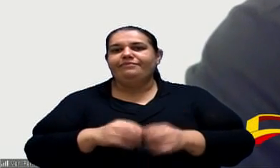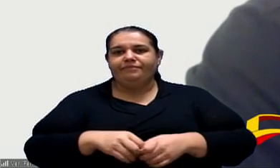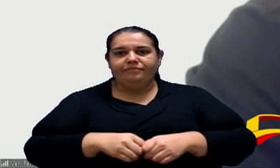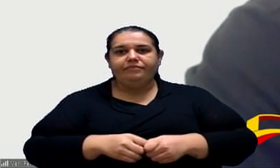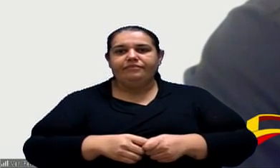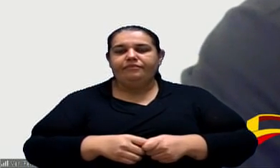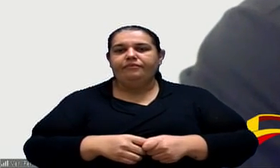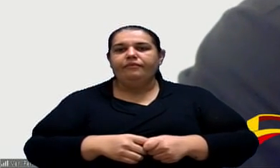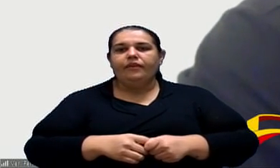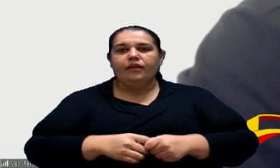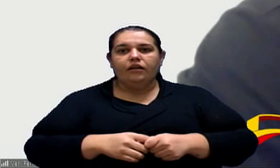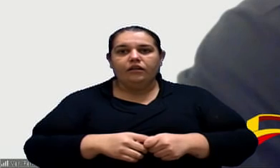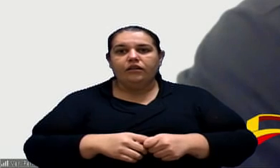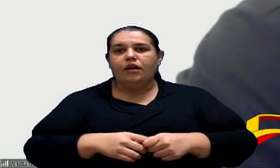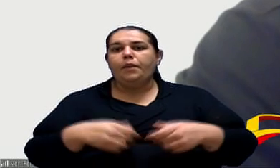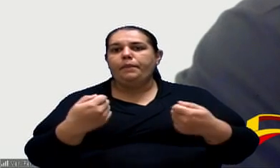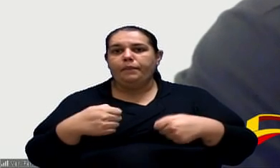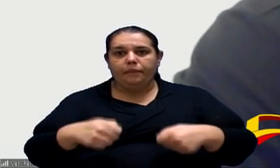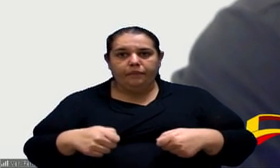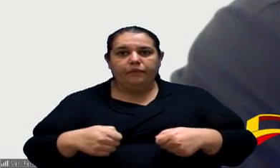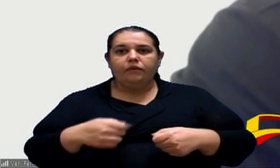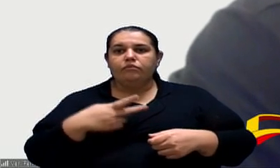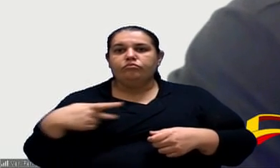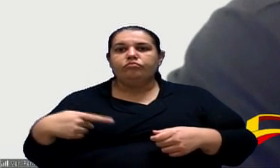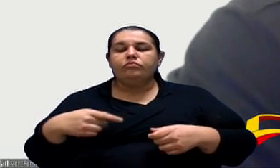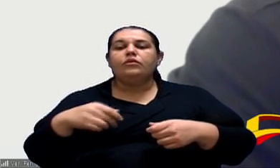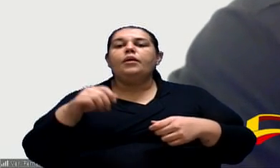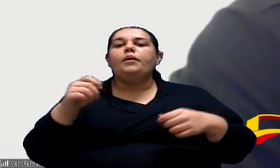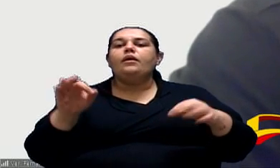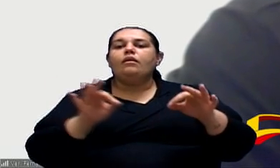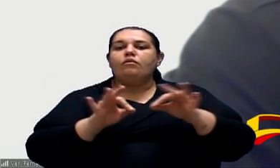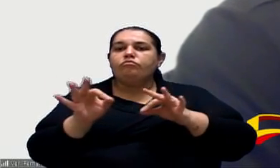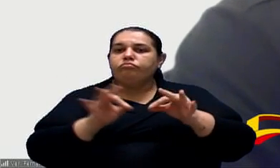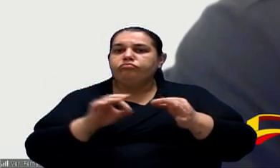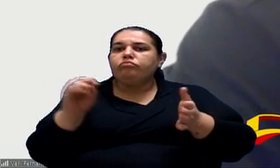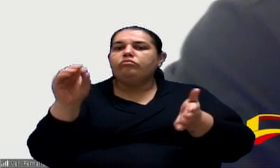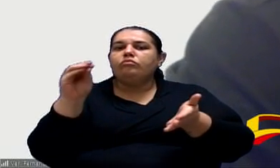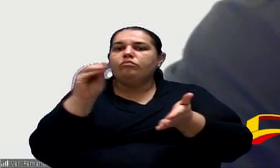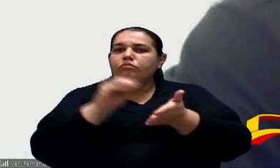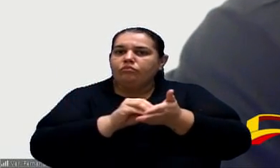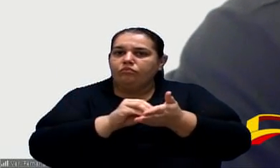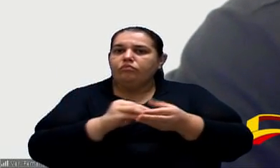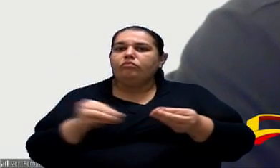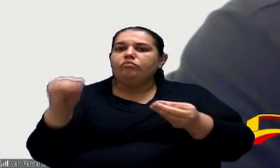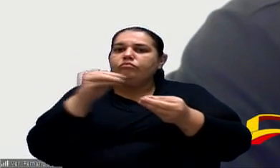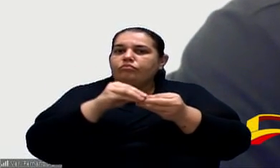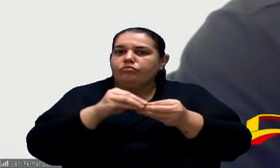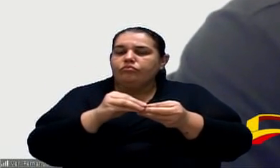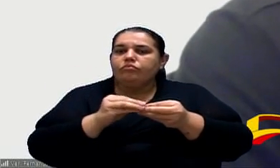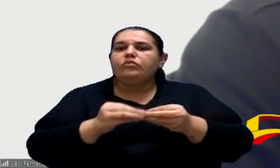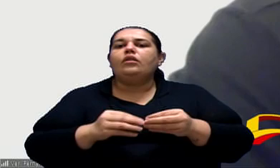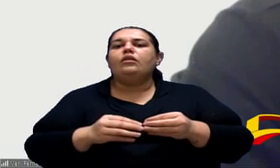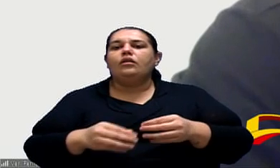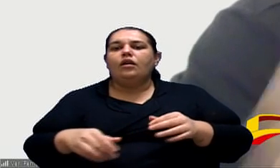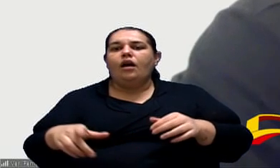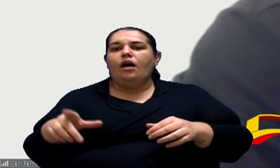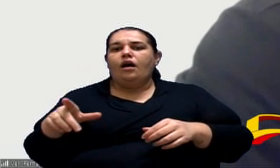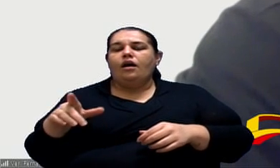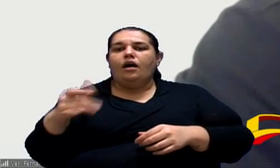Aí, presidente, vamos colocar a emenda que tem que respeitar a lei. O telefone da agência vai estar à